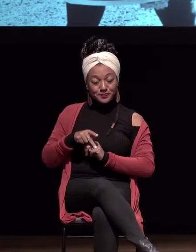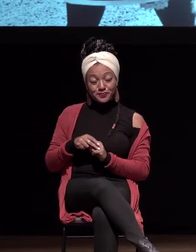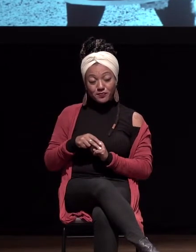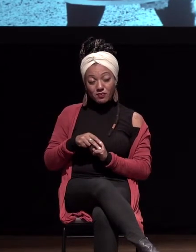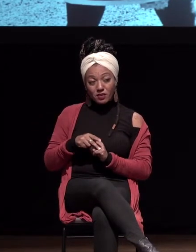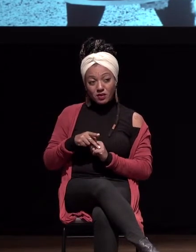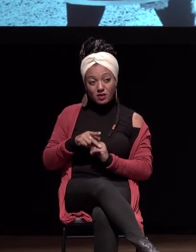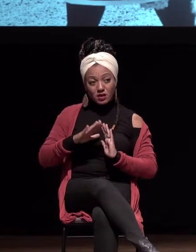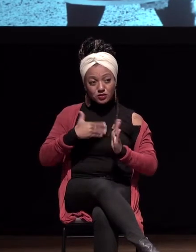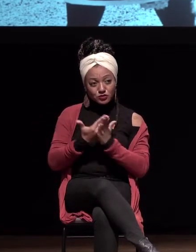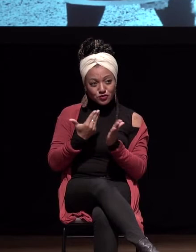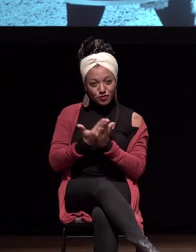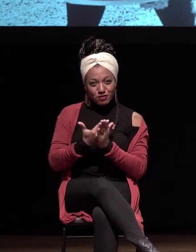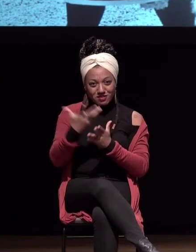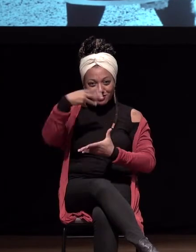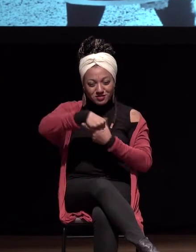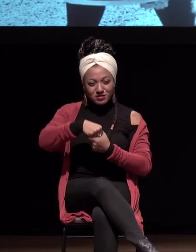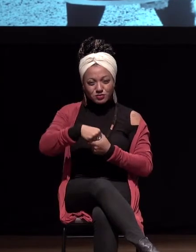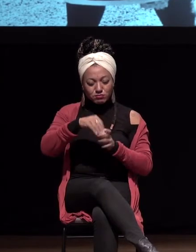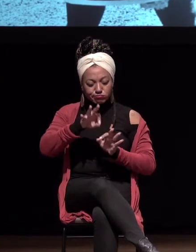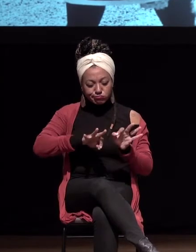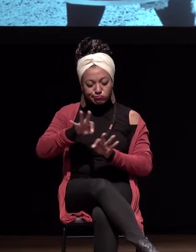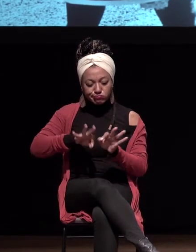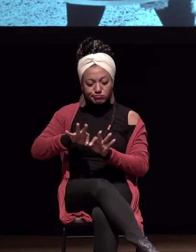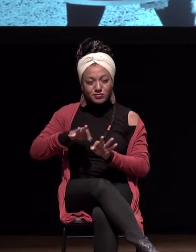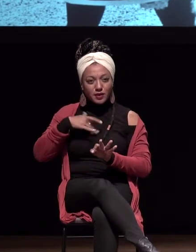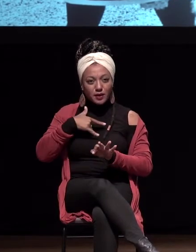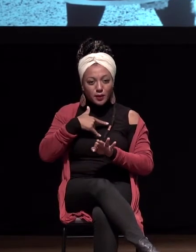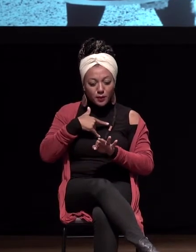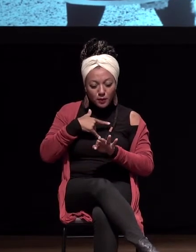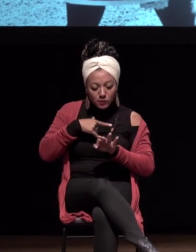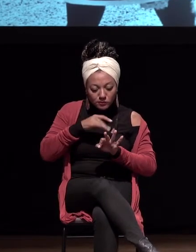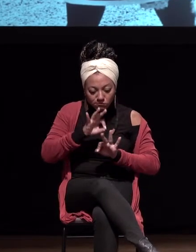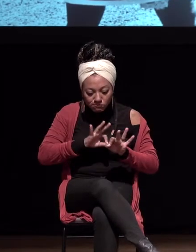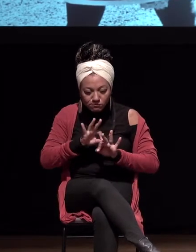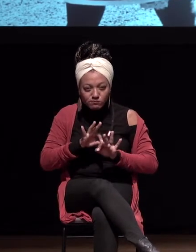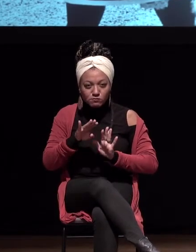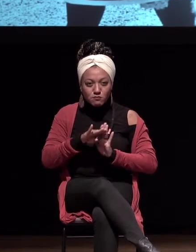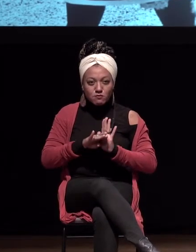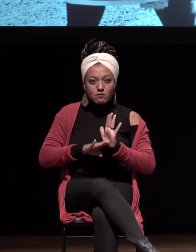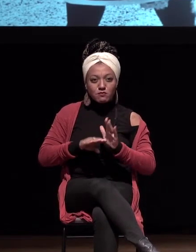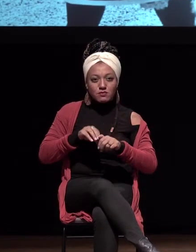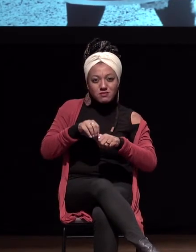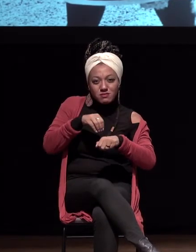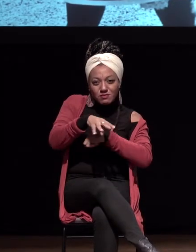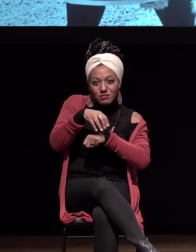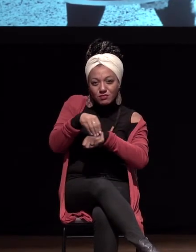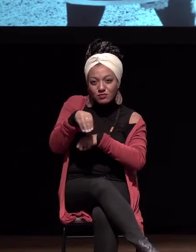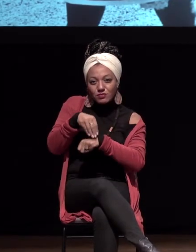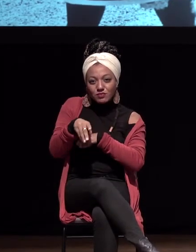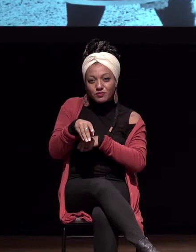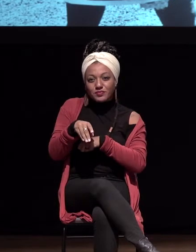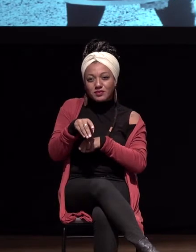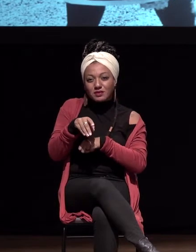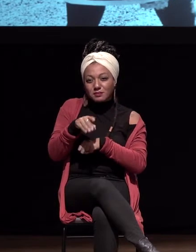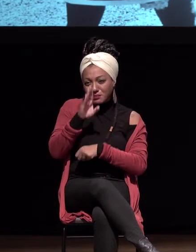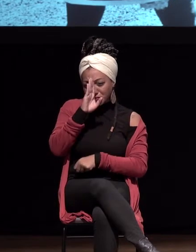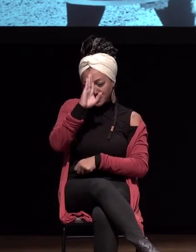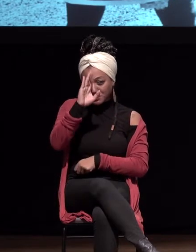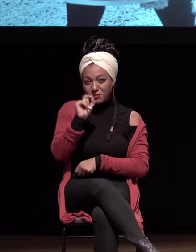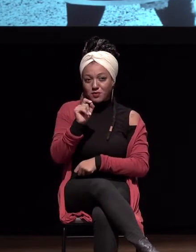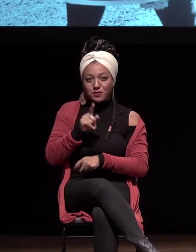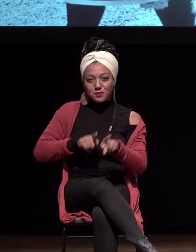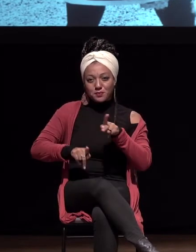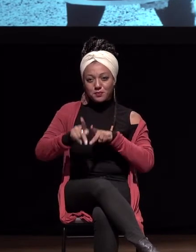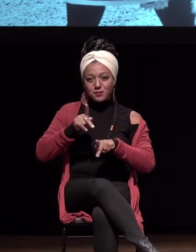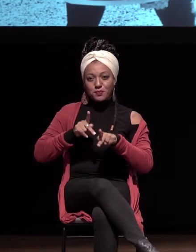minhas aulas, eu sempre parto da gente. Quando eu fui falar quando eu tenho o